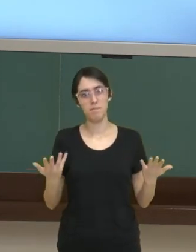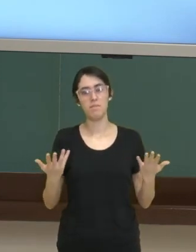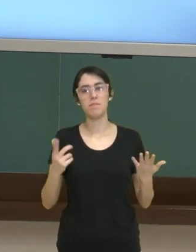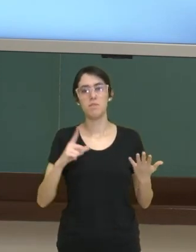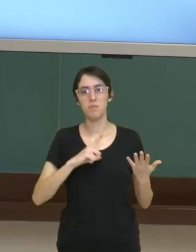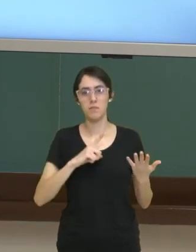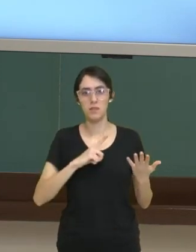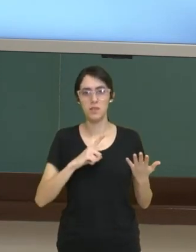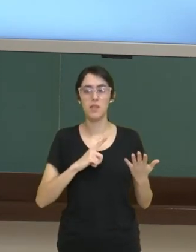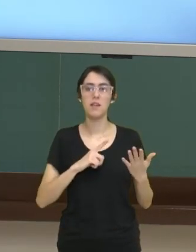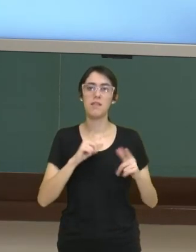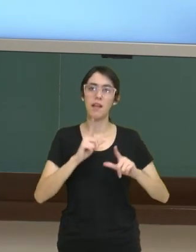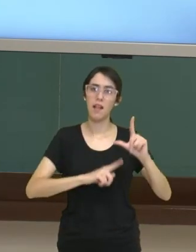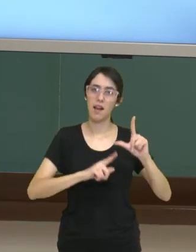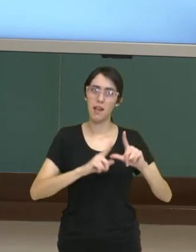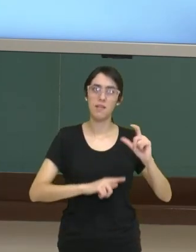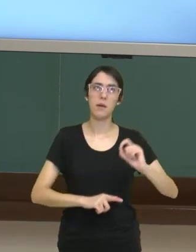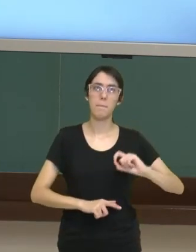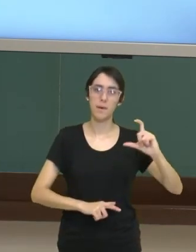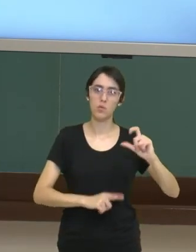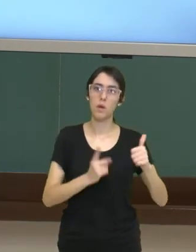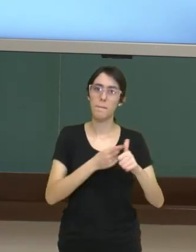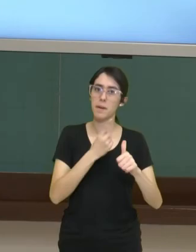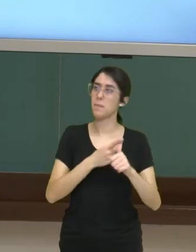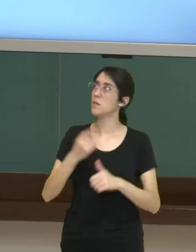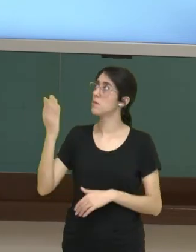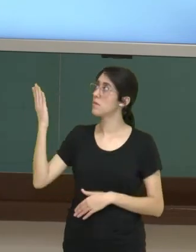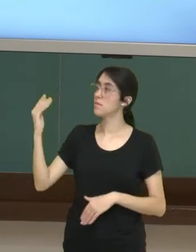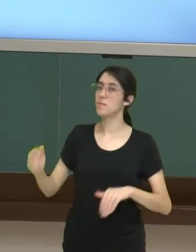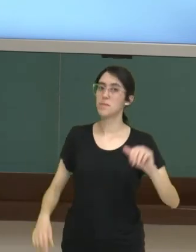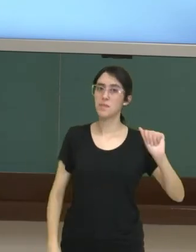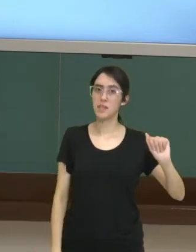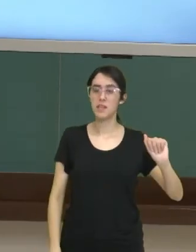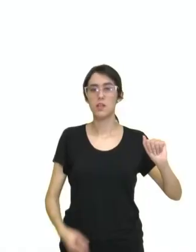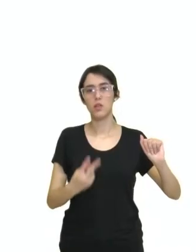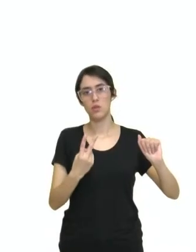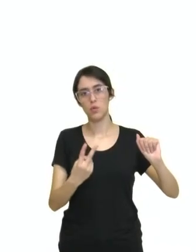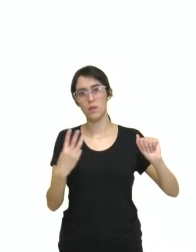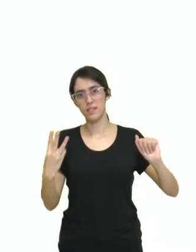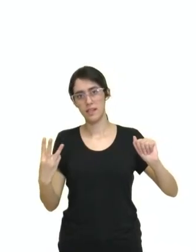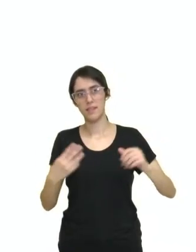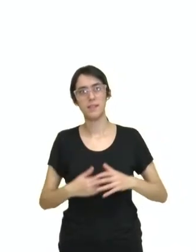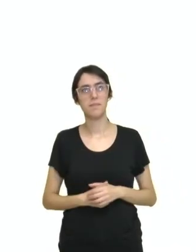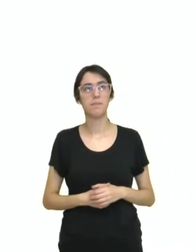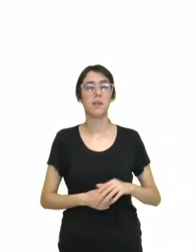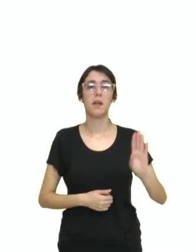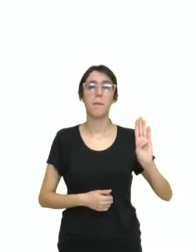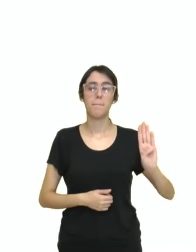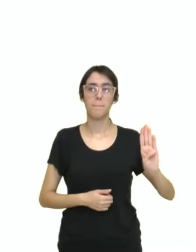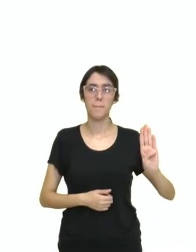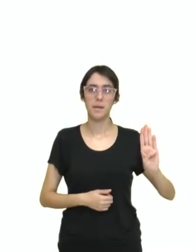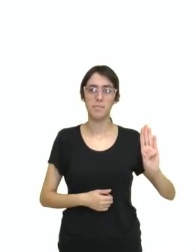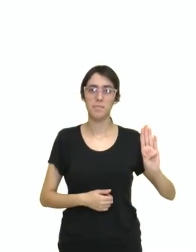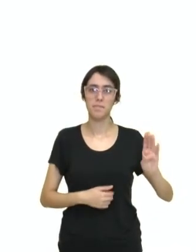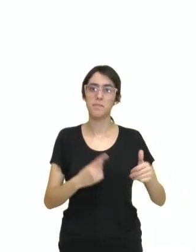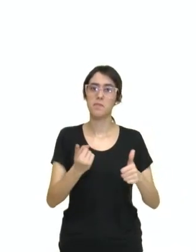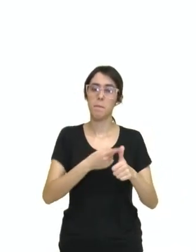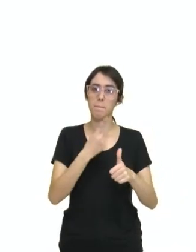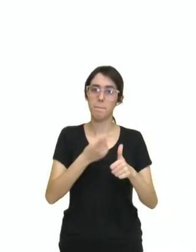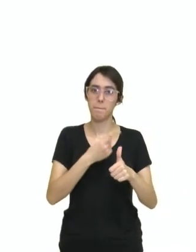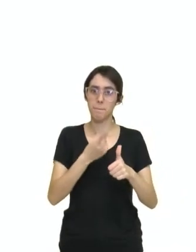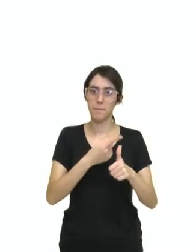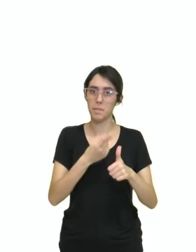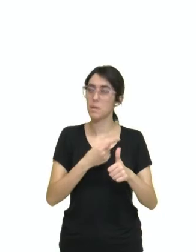por uma letra maiúscula. Então, portanto, o nosso ponto A, 2 e 3. O B, primeiro sempre